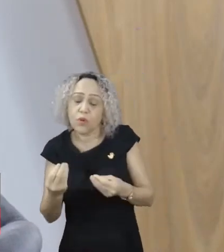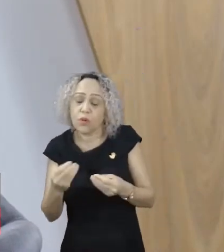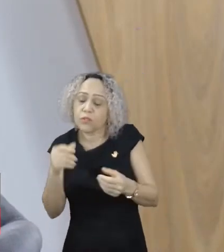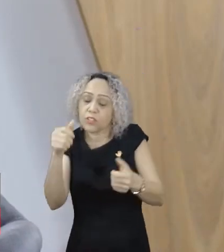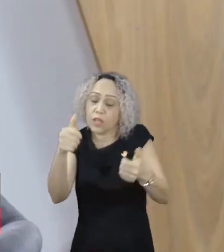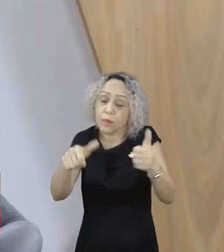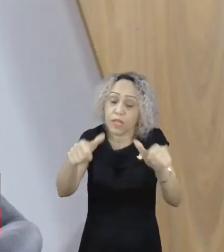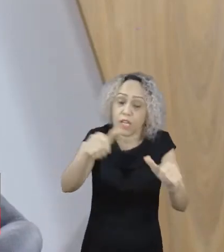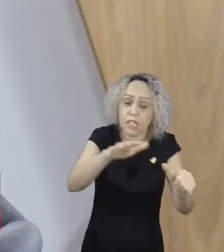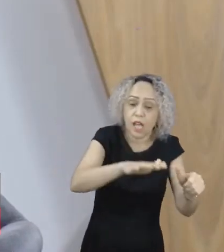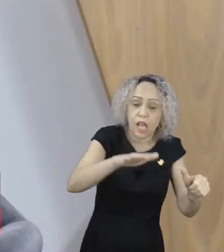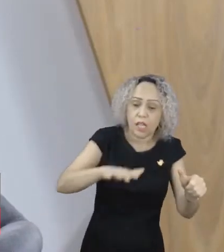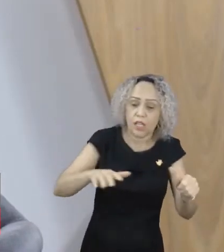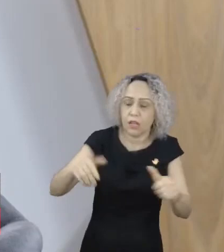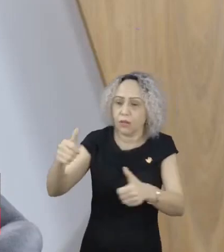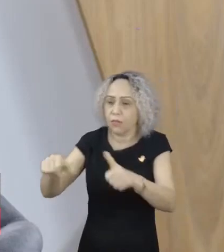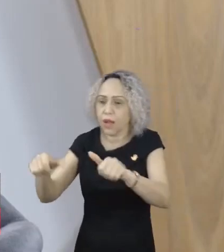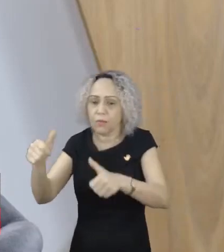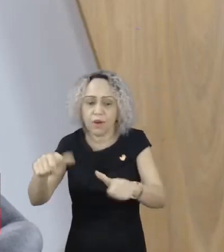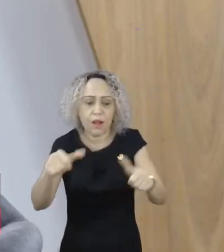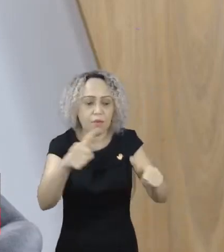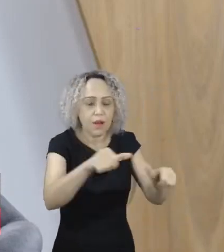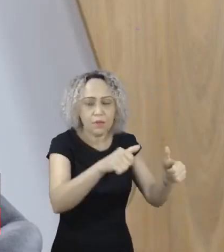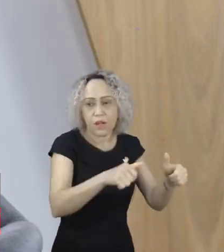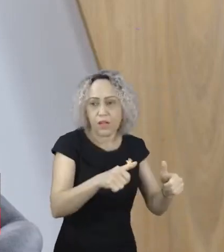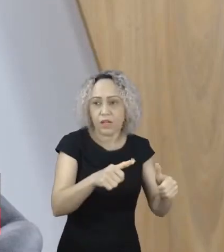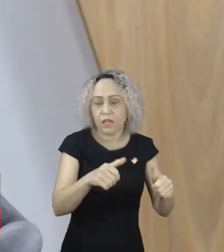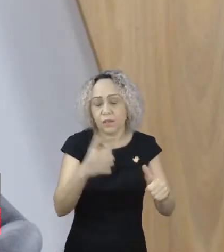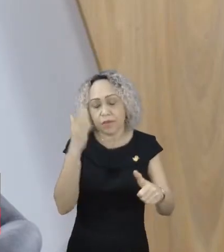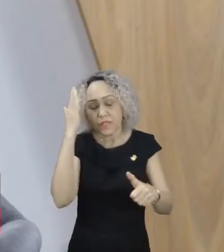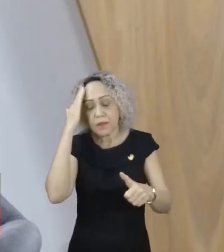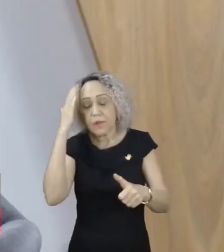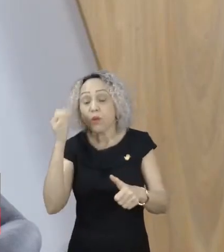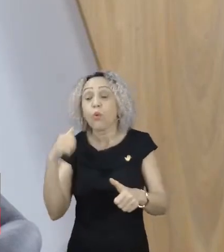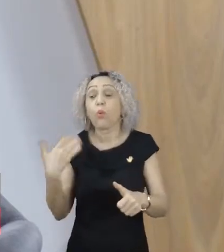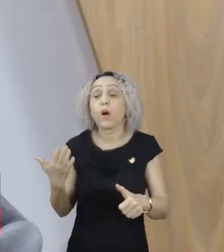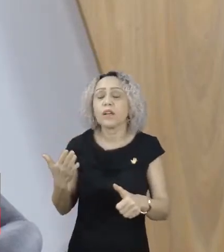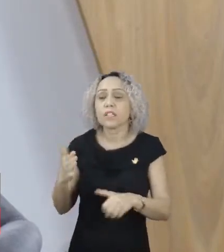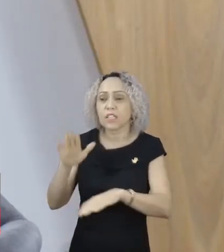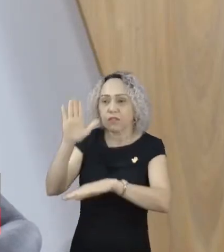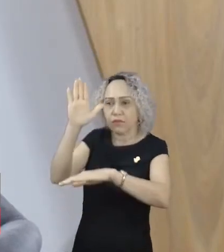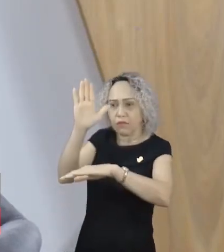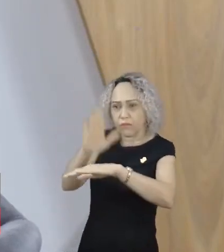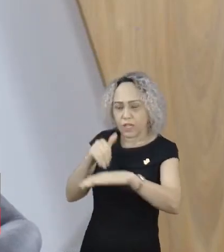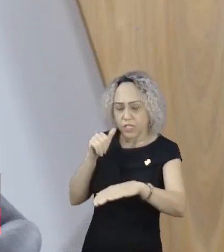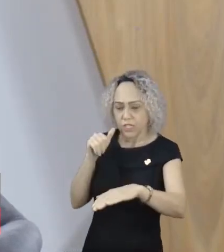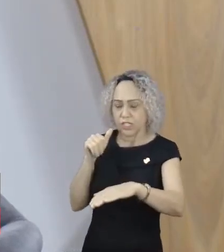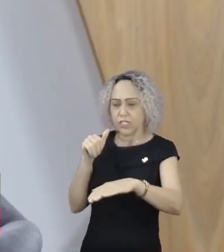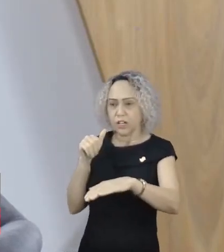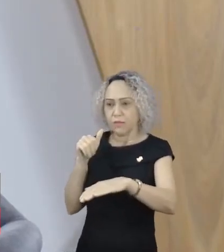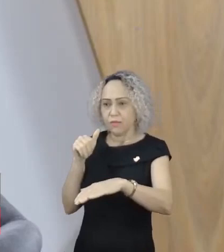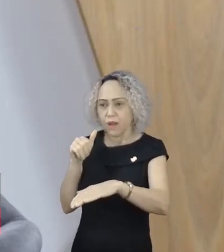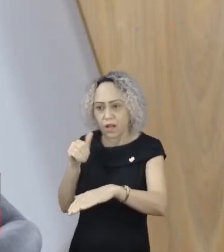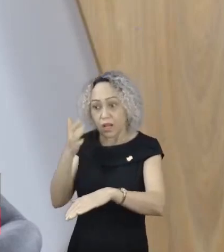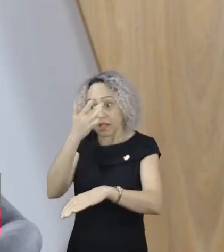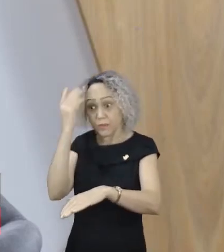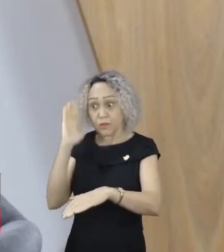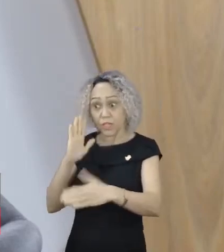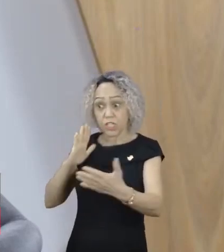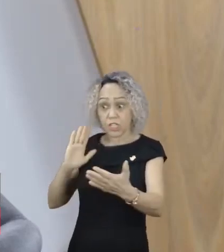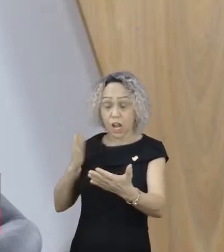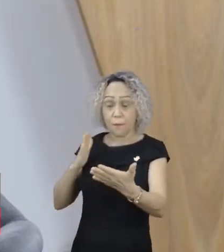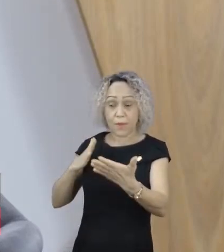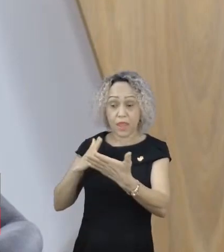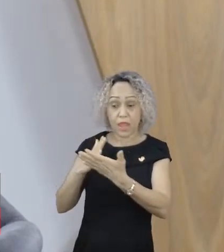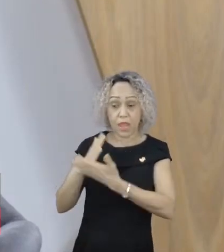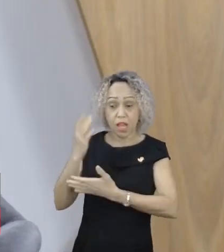área de quanto a gente vai conseguir chamar de excedentes ou de quanto a gente vai abrir novas vagas em outras áreas. Então, tem sido um trabalho